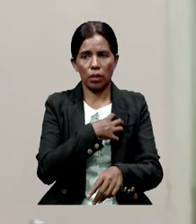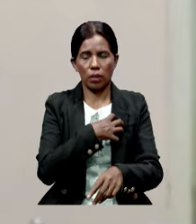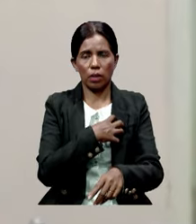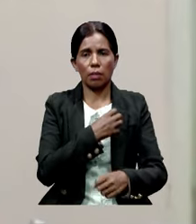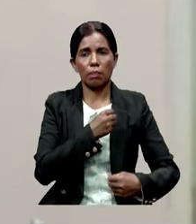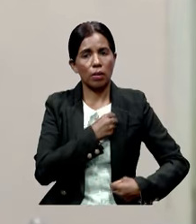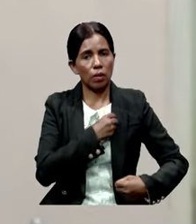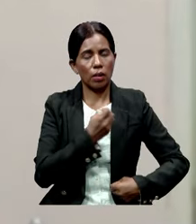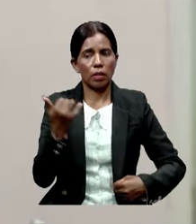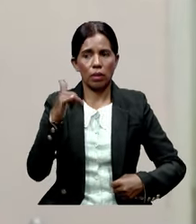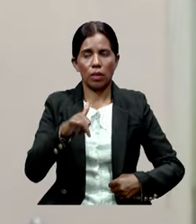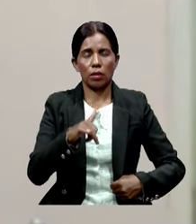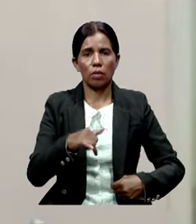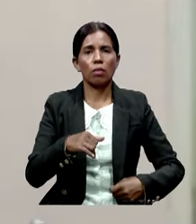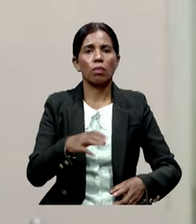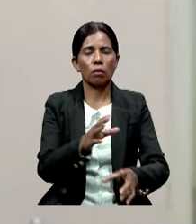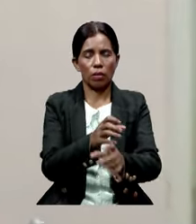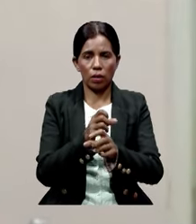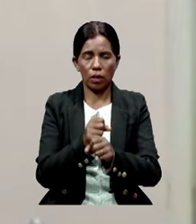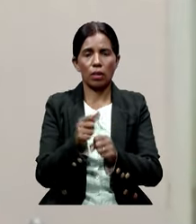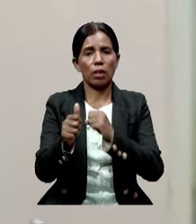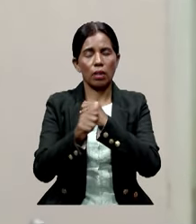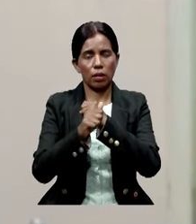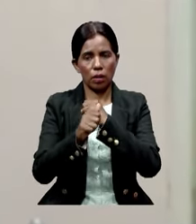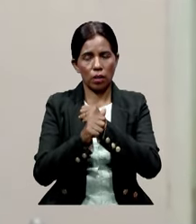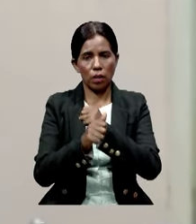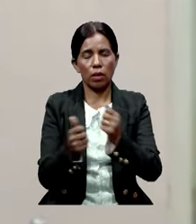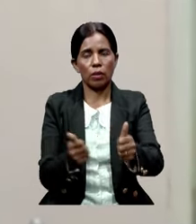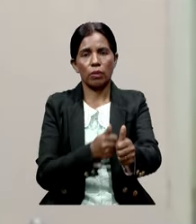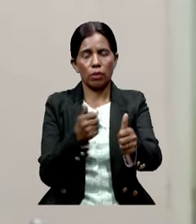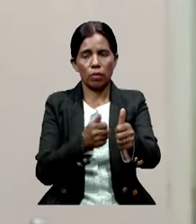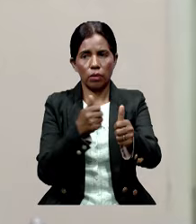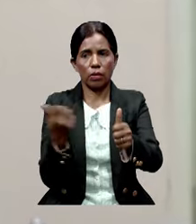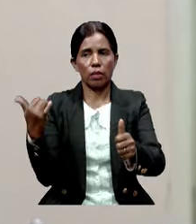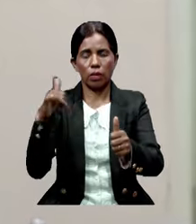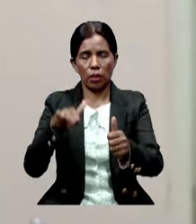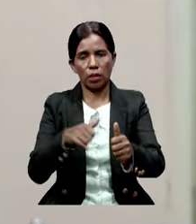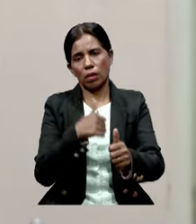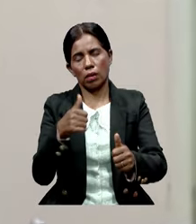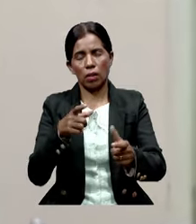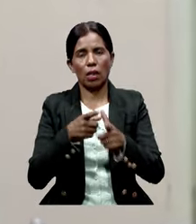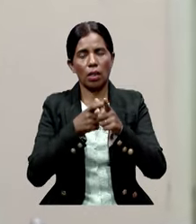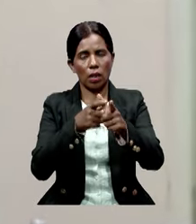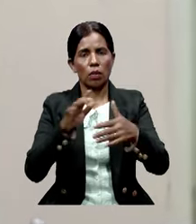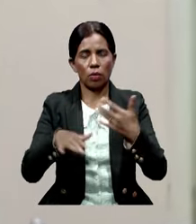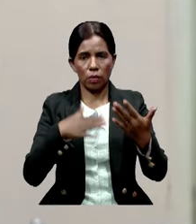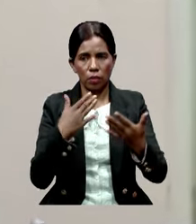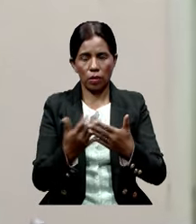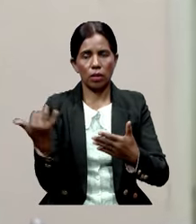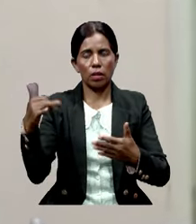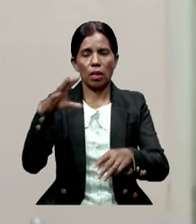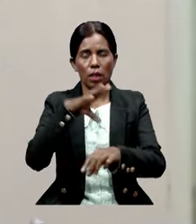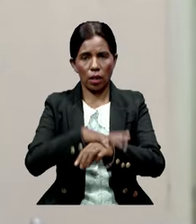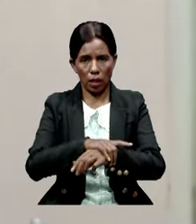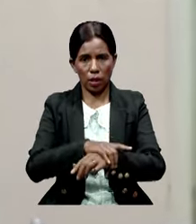sira fotikera asang duni tur sira ser ser lokal ay lakon hoto sira konsega kaptura ida ne